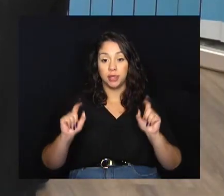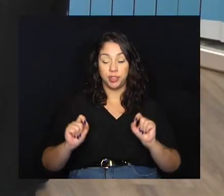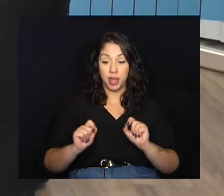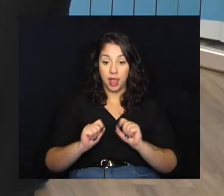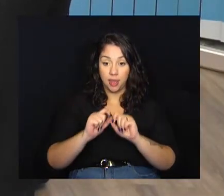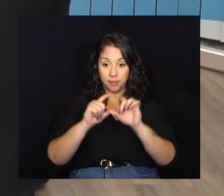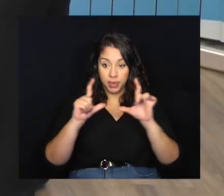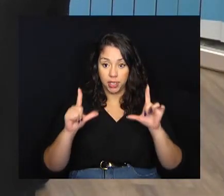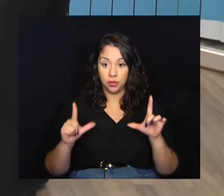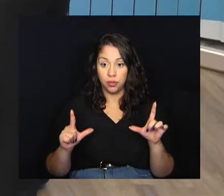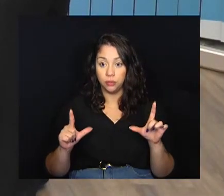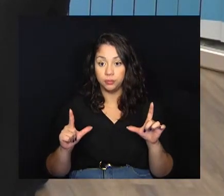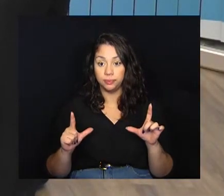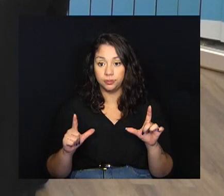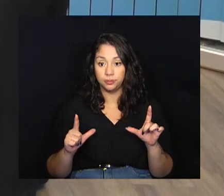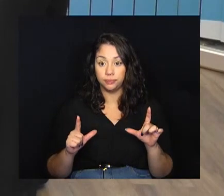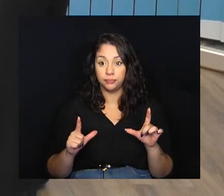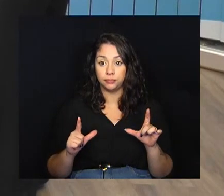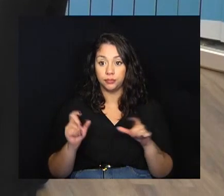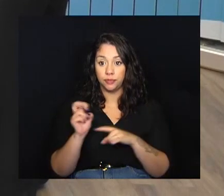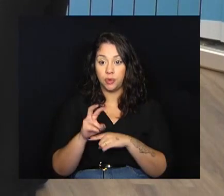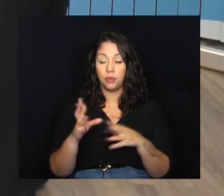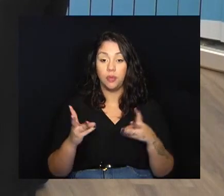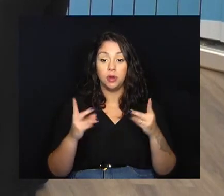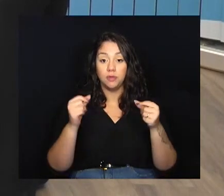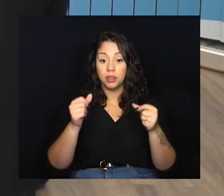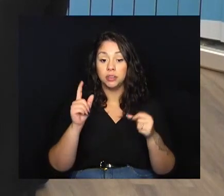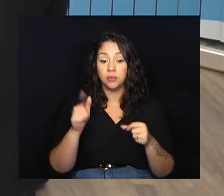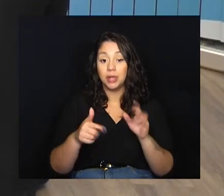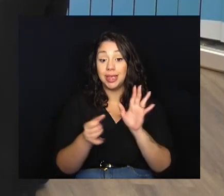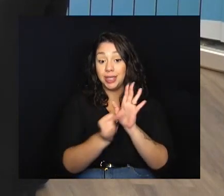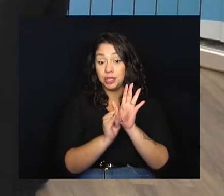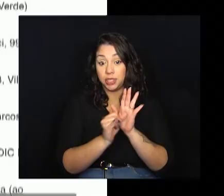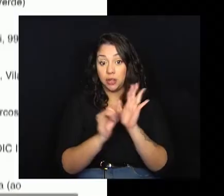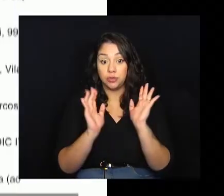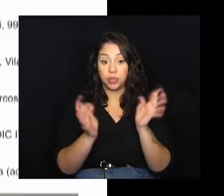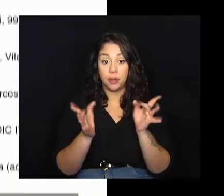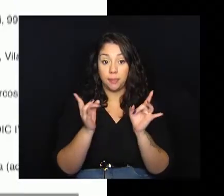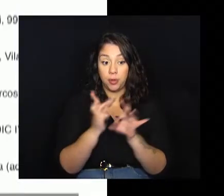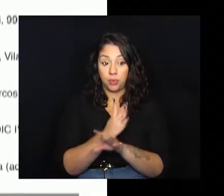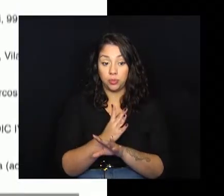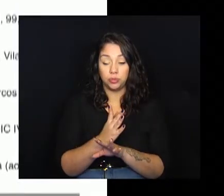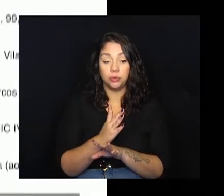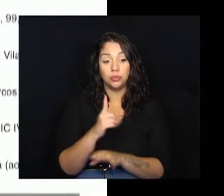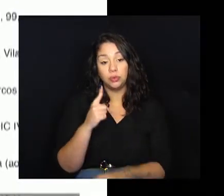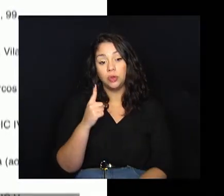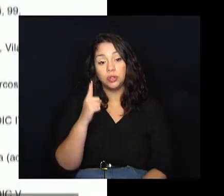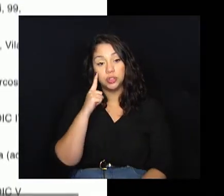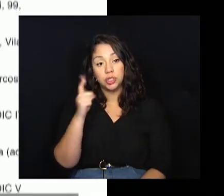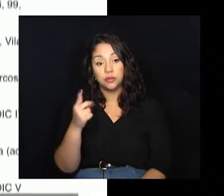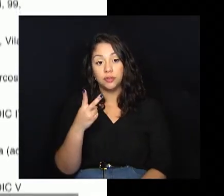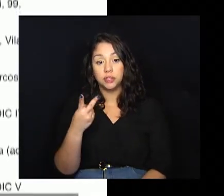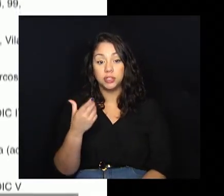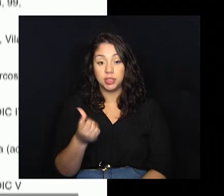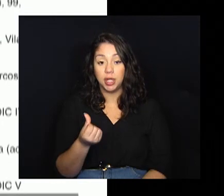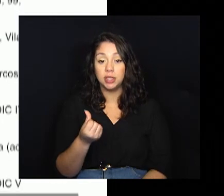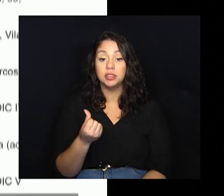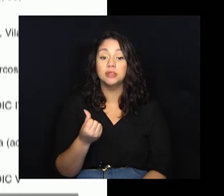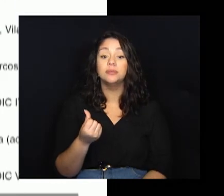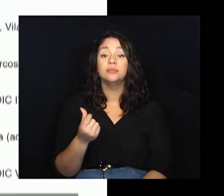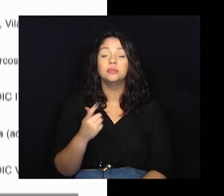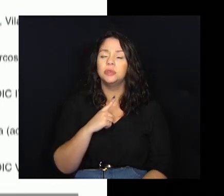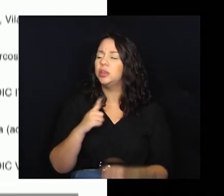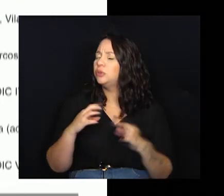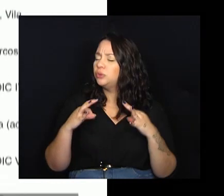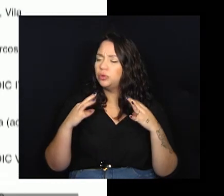vagas para qualificação profissional o Edital já saiu no último dia 26 nós temos aí todos os